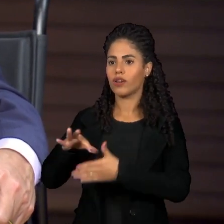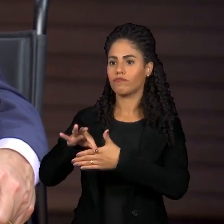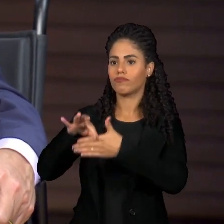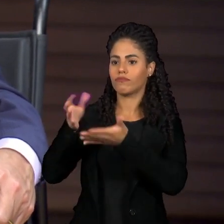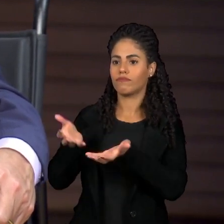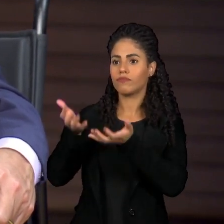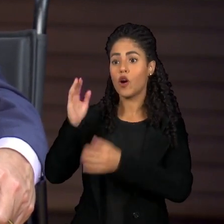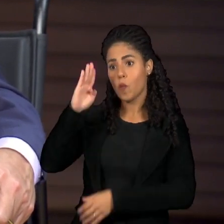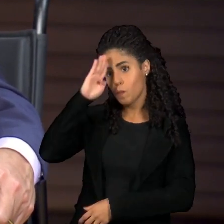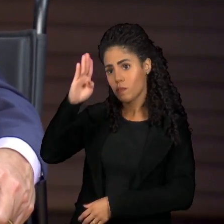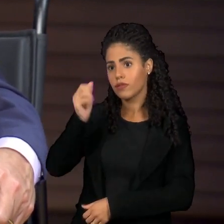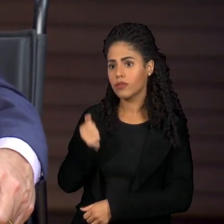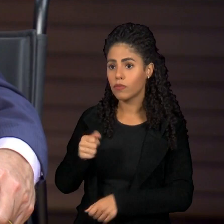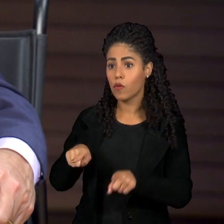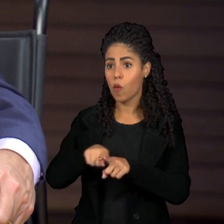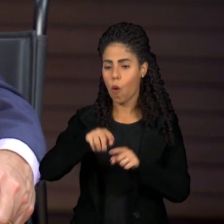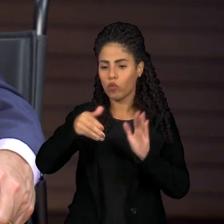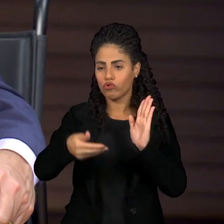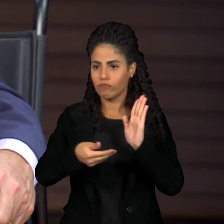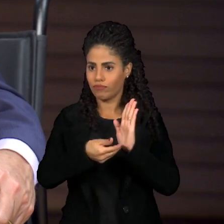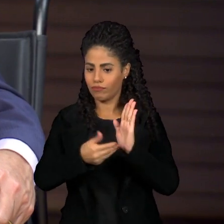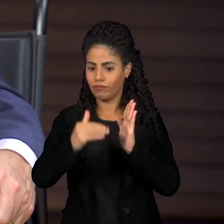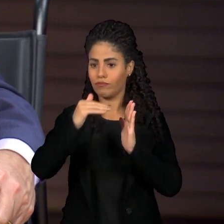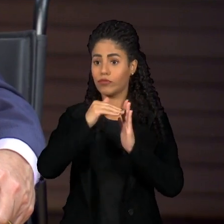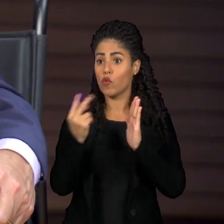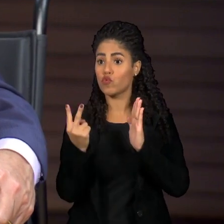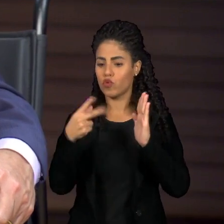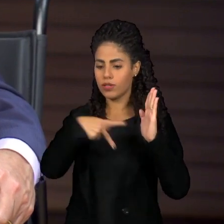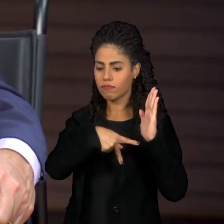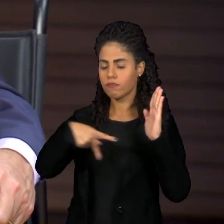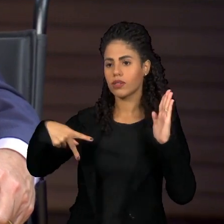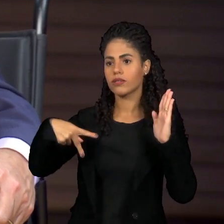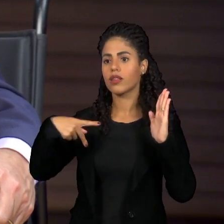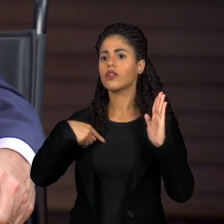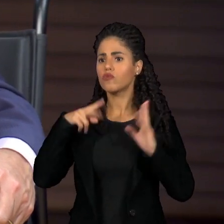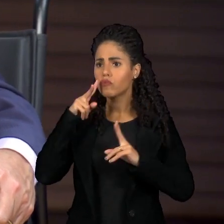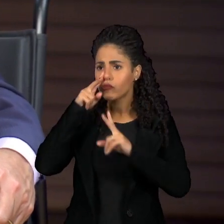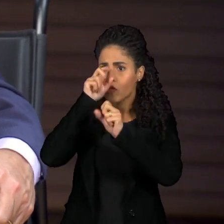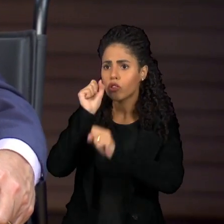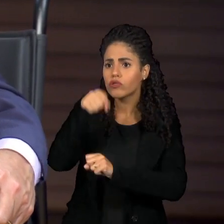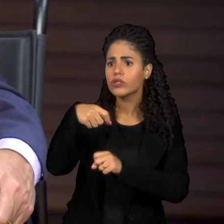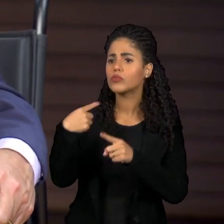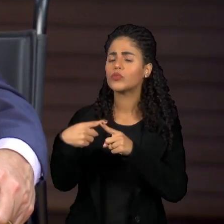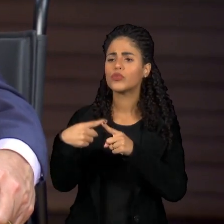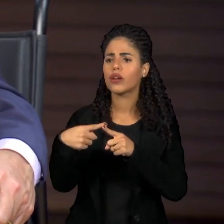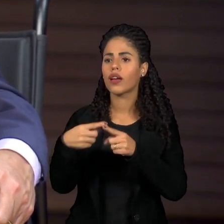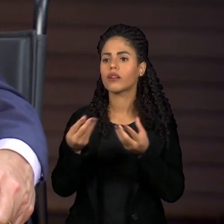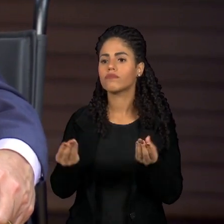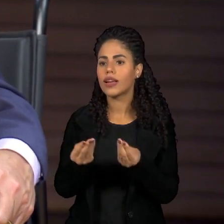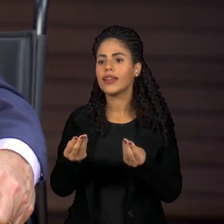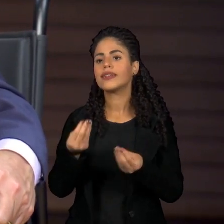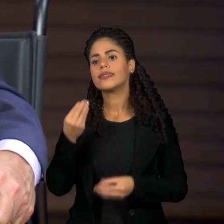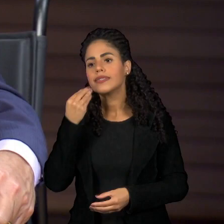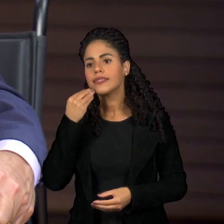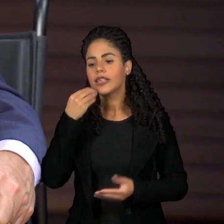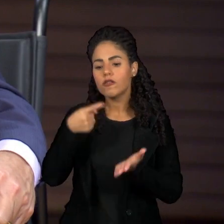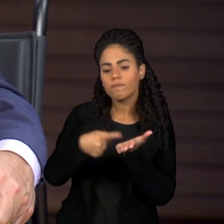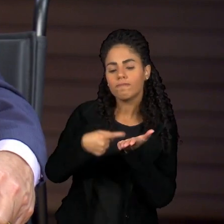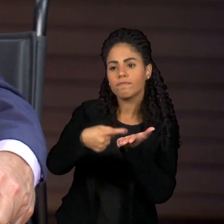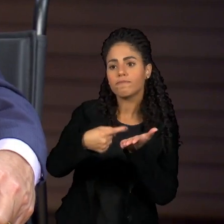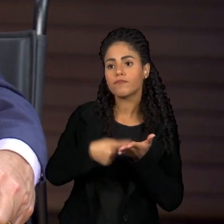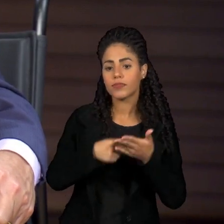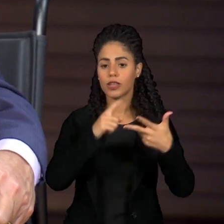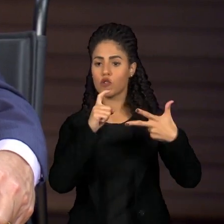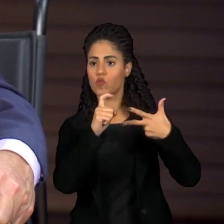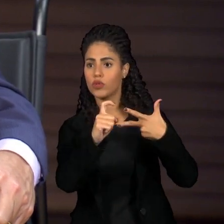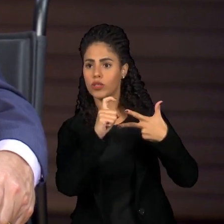Nesse momento, o presidente da Câmara e do Senado, ele se torna forte porque ele é um contraponto à força do Executivo.